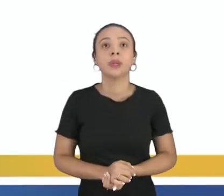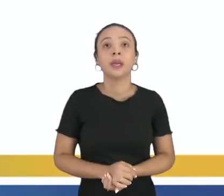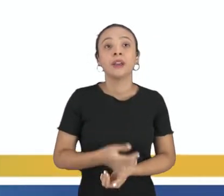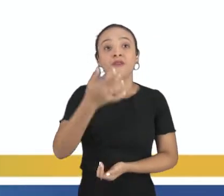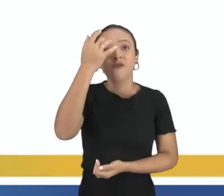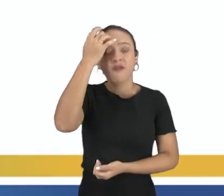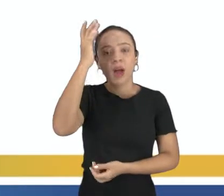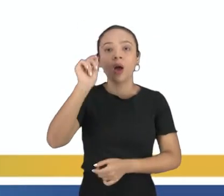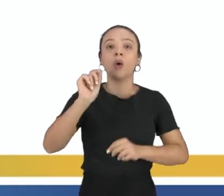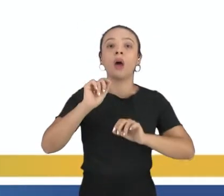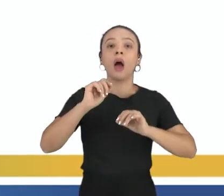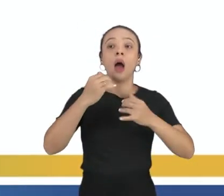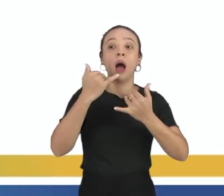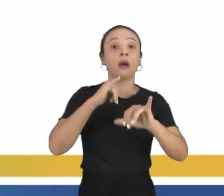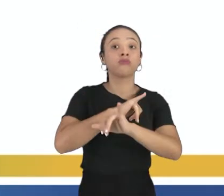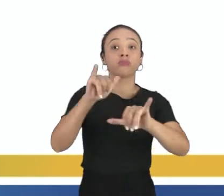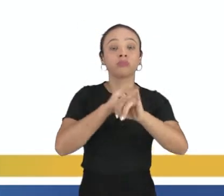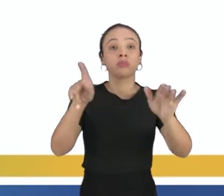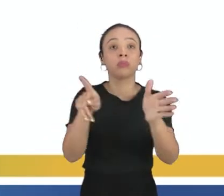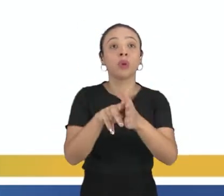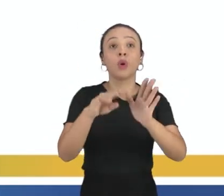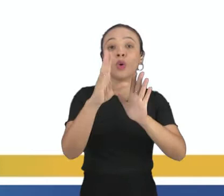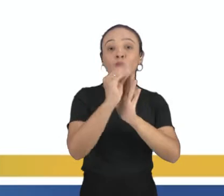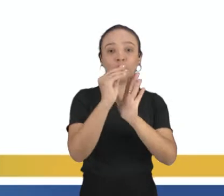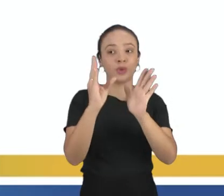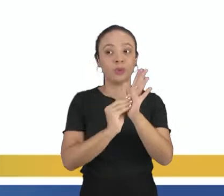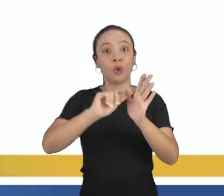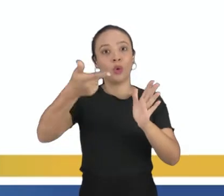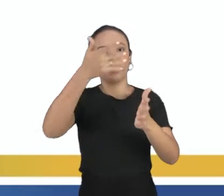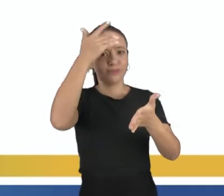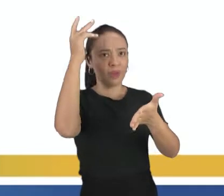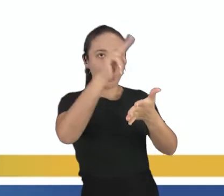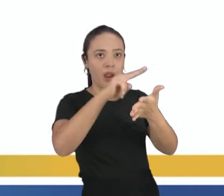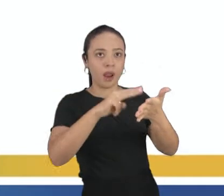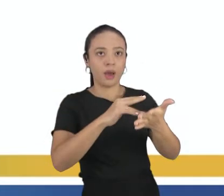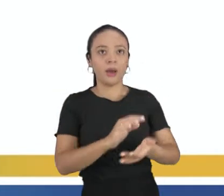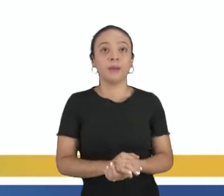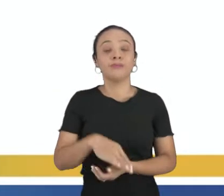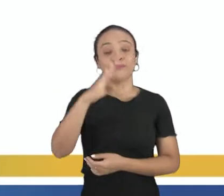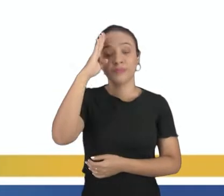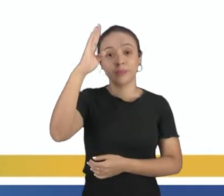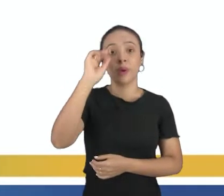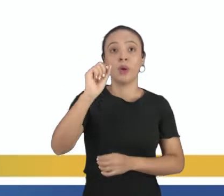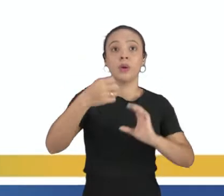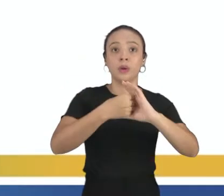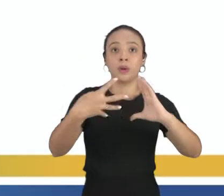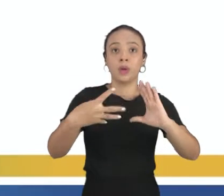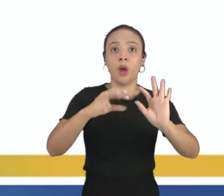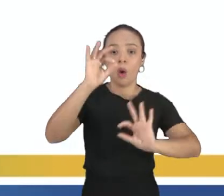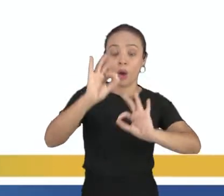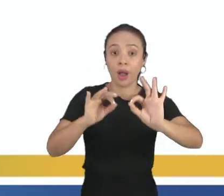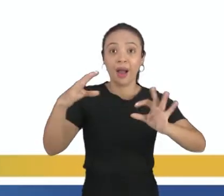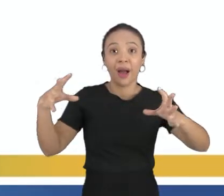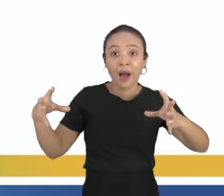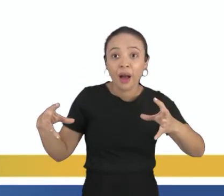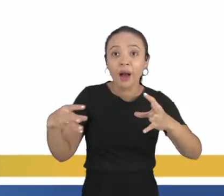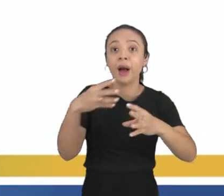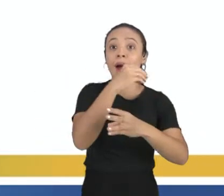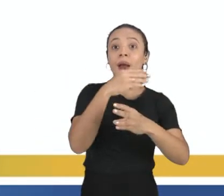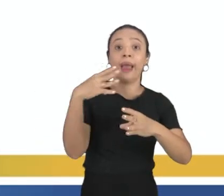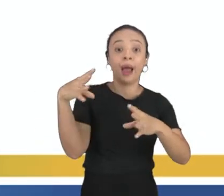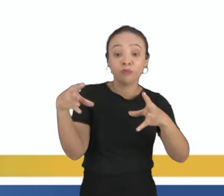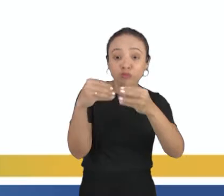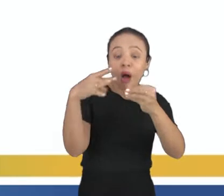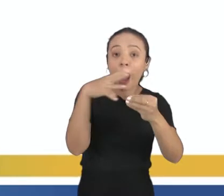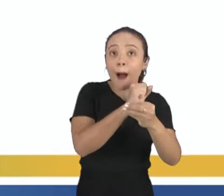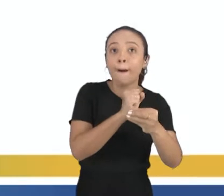do conteúdo para um outro leitor. Principal característica é tecer, de maneira breve, uma crítica